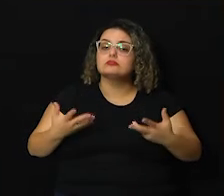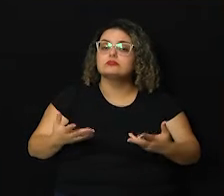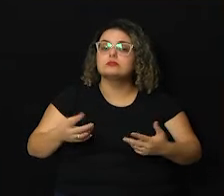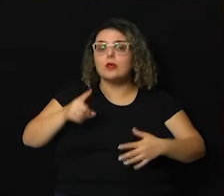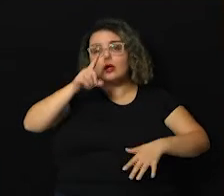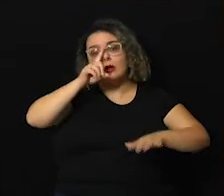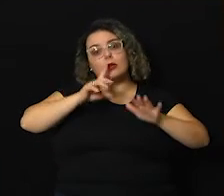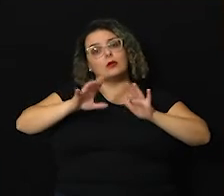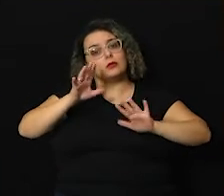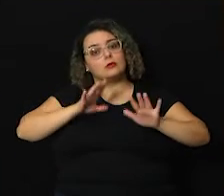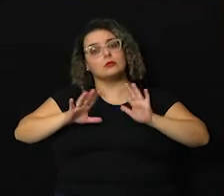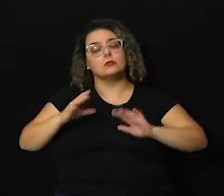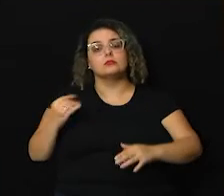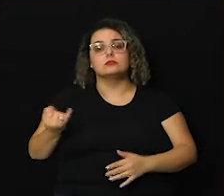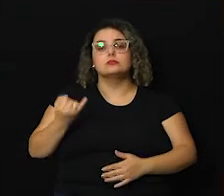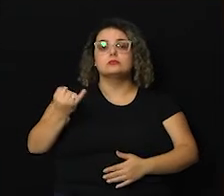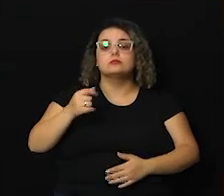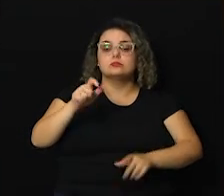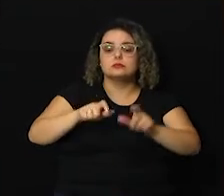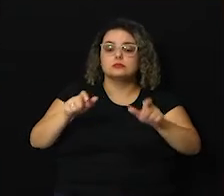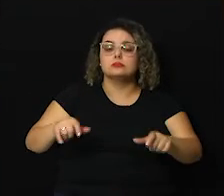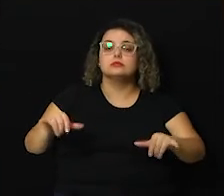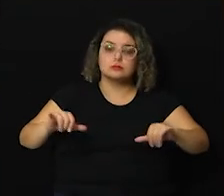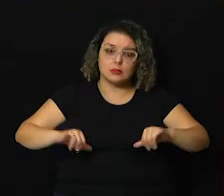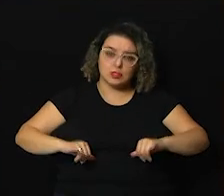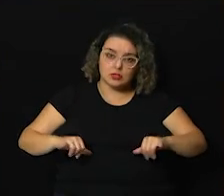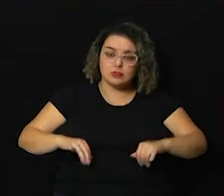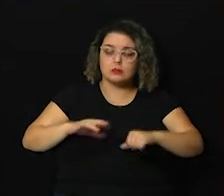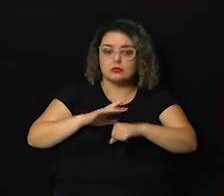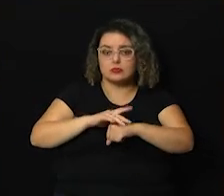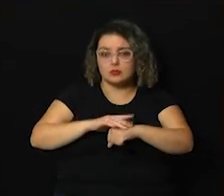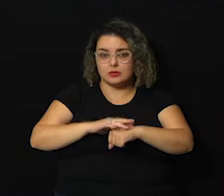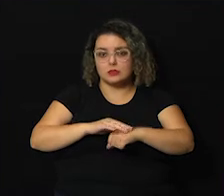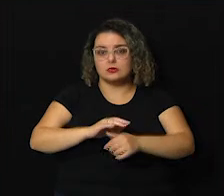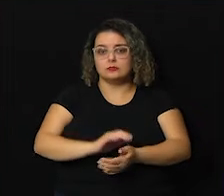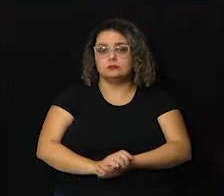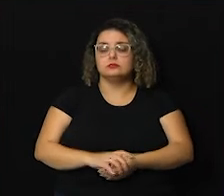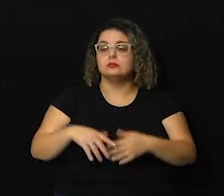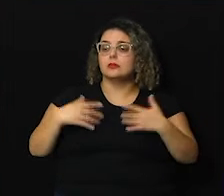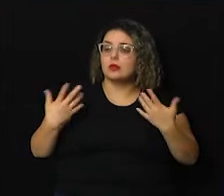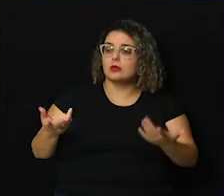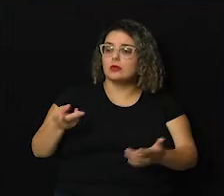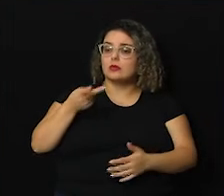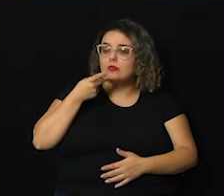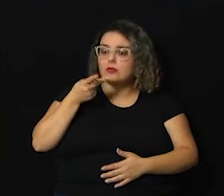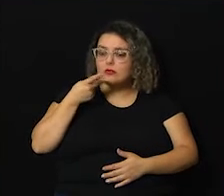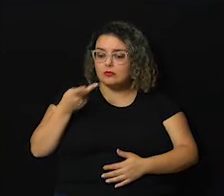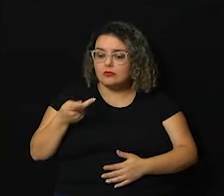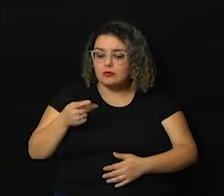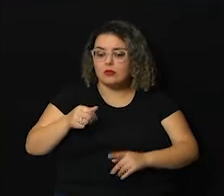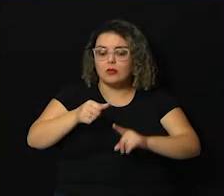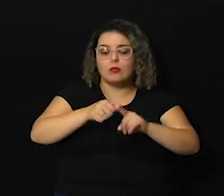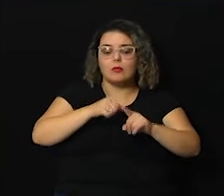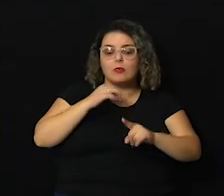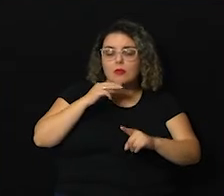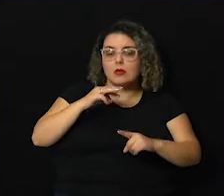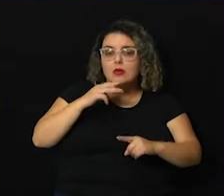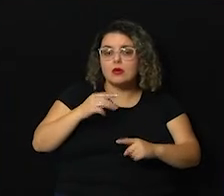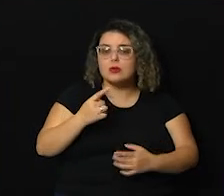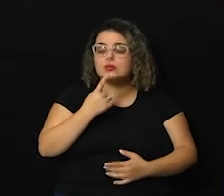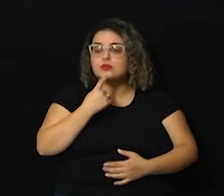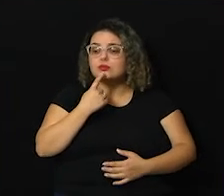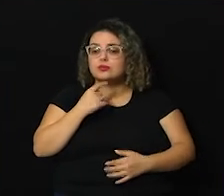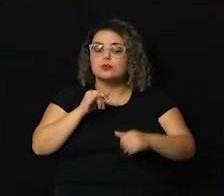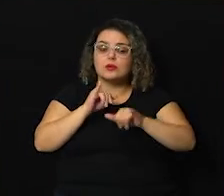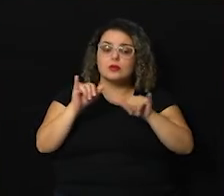com a cautela necessária e evitar que essas pessoas sofram por causa da doença. Diante disso, a gente está falando aí de Março Vermelho,